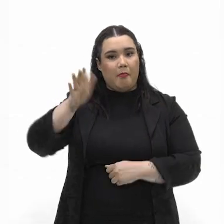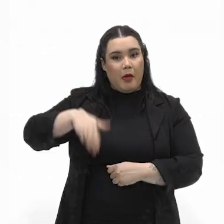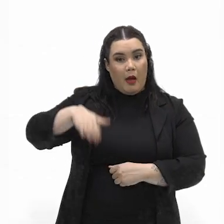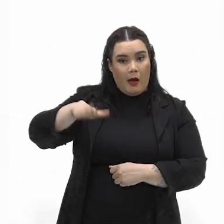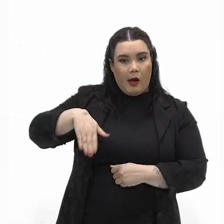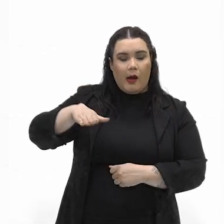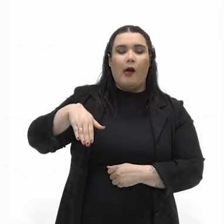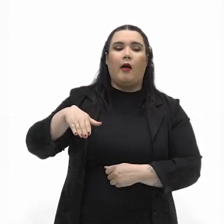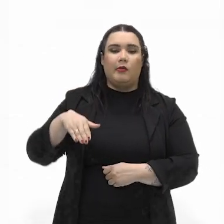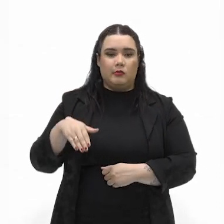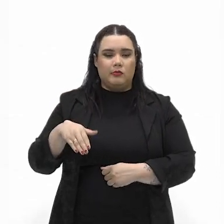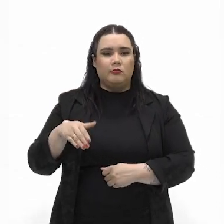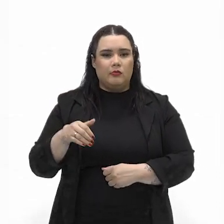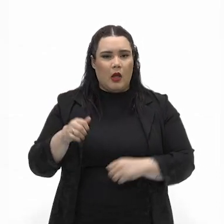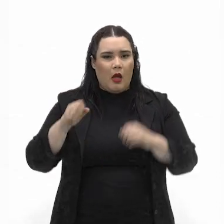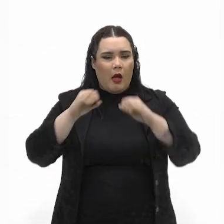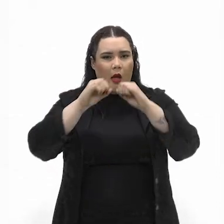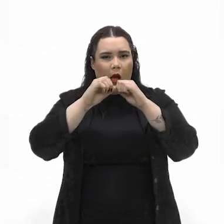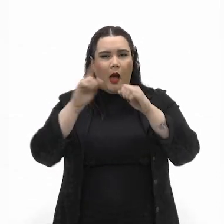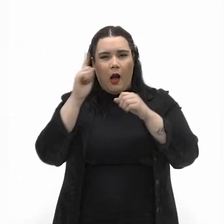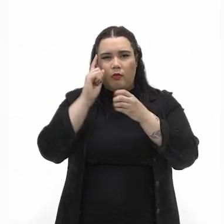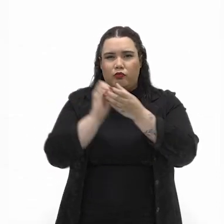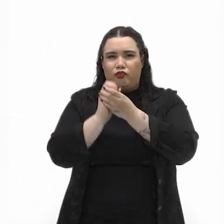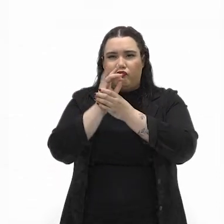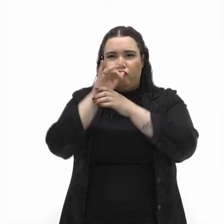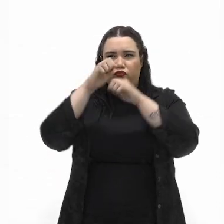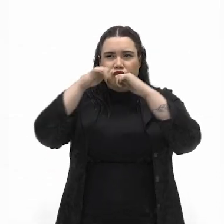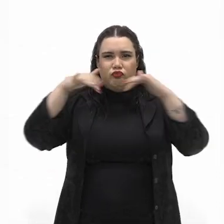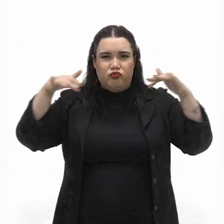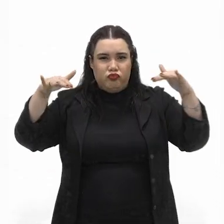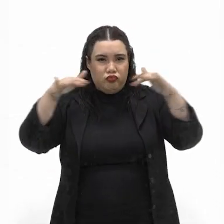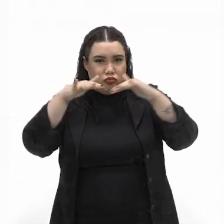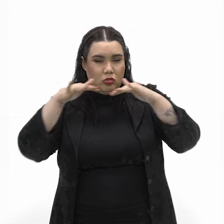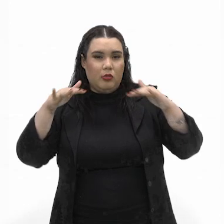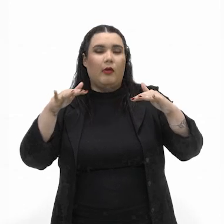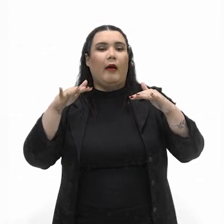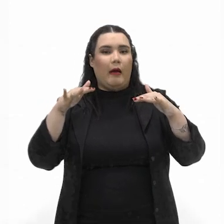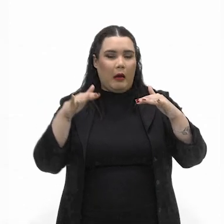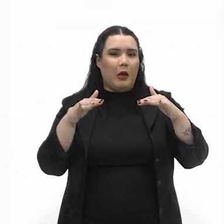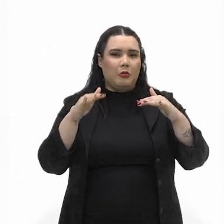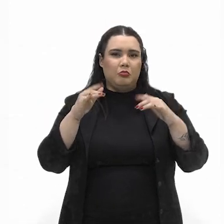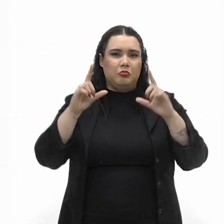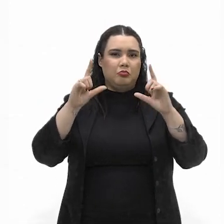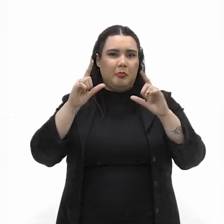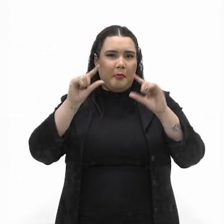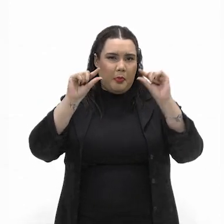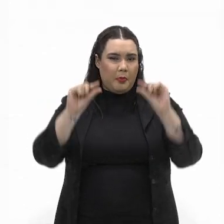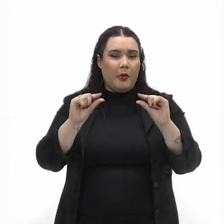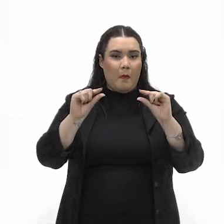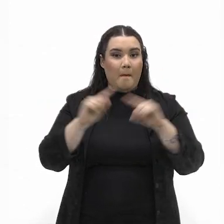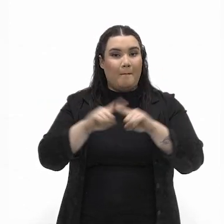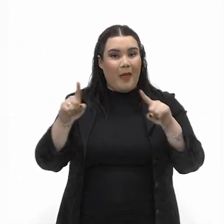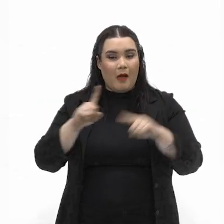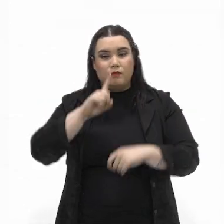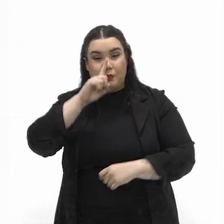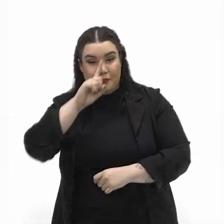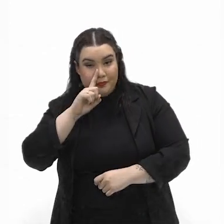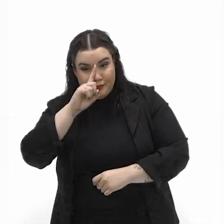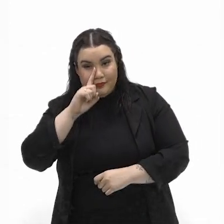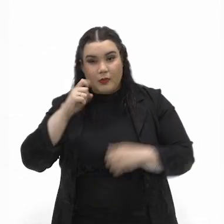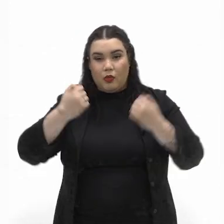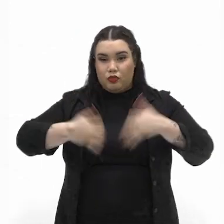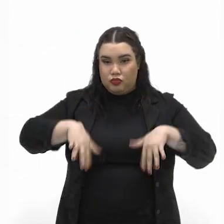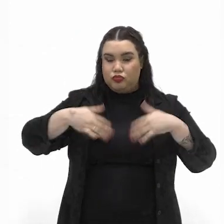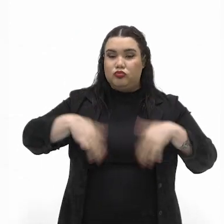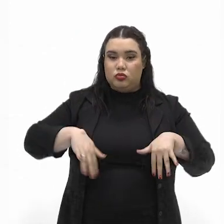poluente, ela não polui quase nada, no entanto, ela é perigosa, né? Ela é perigosa, mas é uma geração que